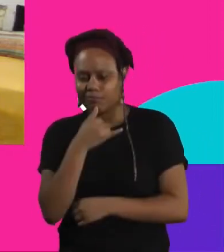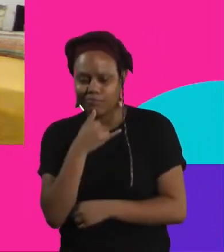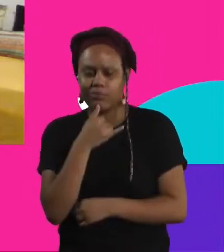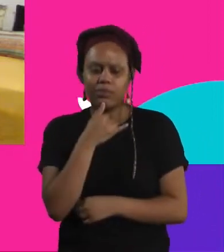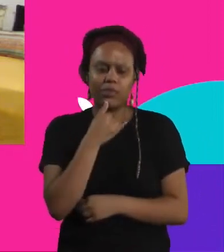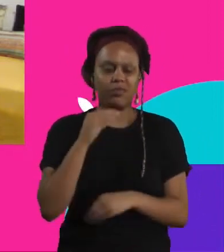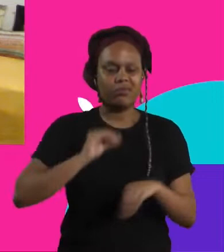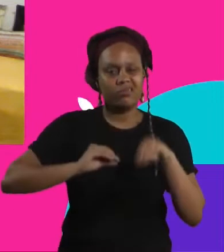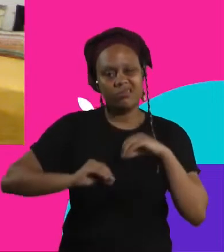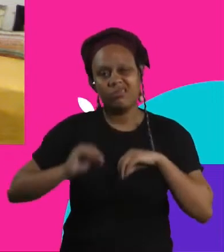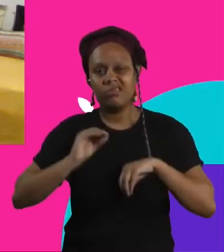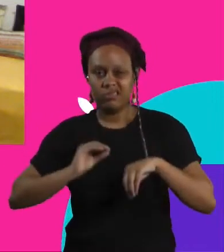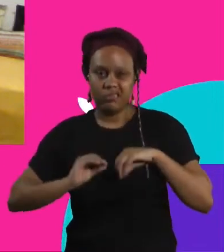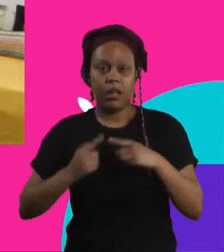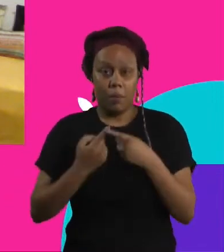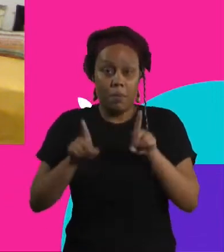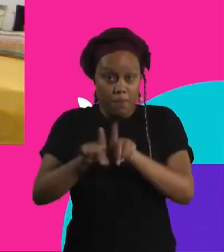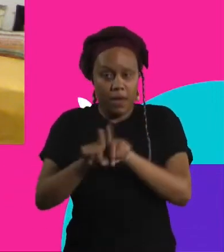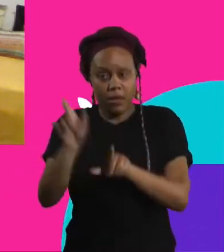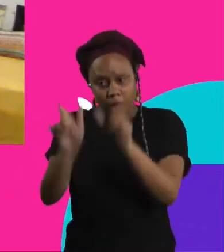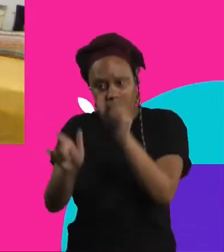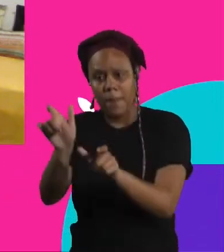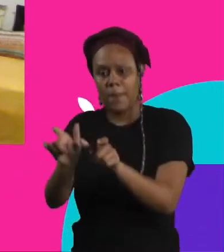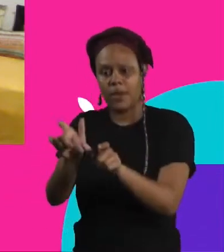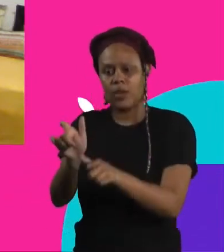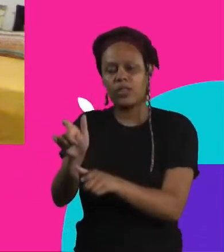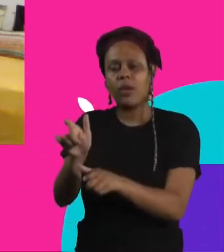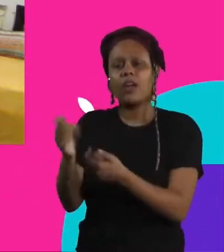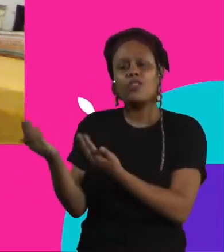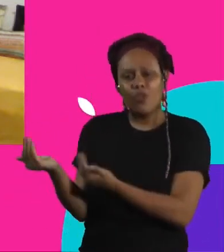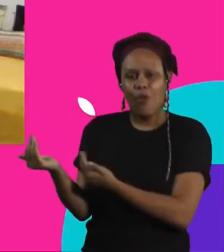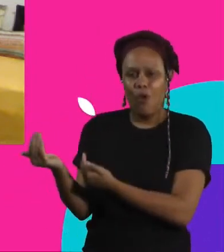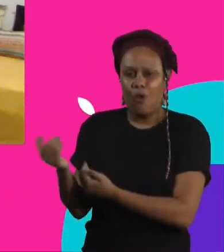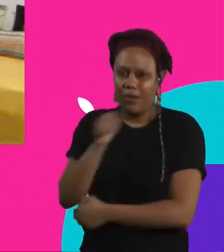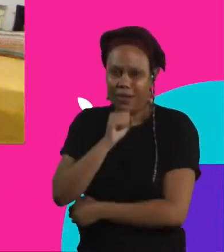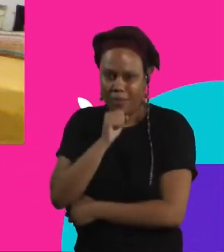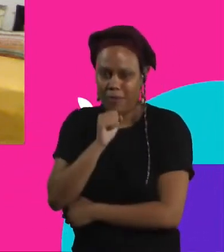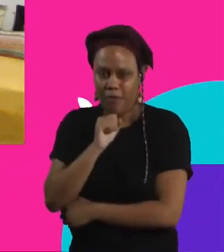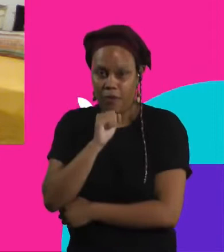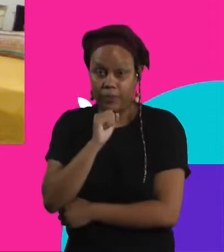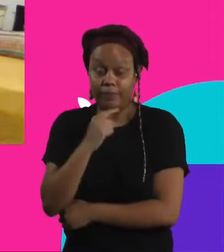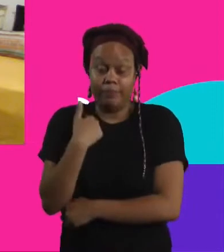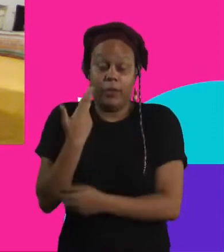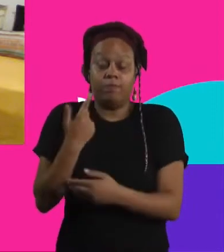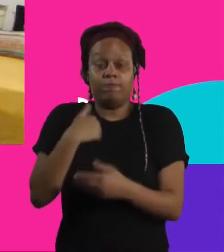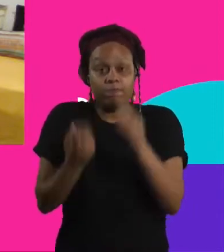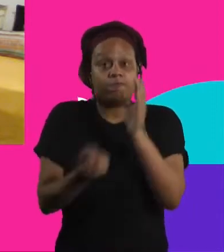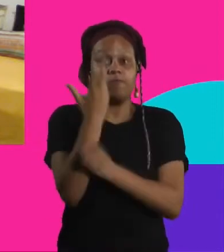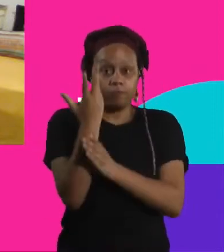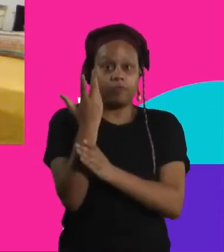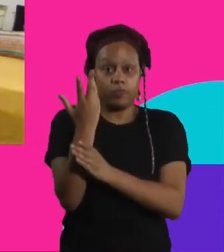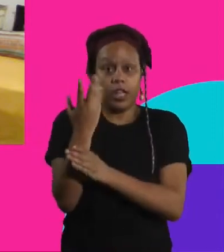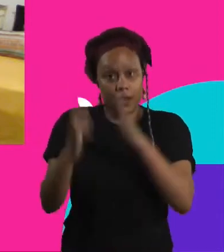minha avó, só que pessoas muito mais jovens do que minha avó, nem aposentadas ainda. Então, assim, em 2015, eu criei a Mature como Mature Jobs, como plataforma para ajudar